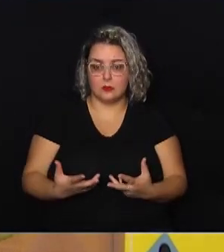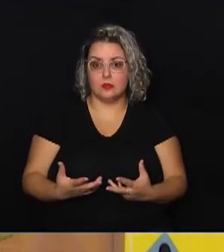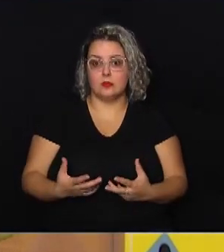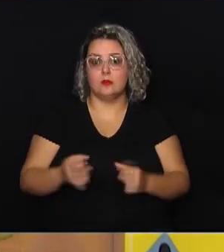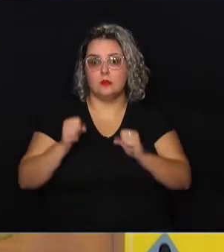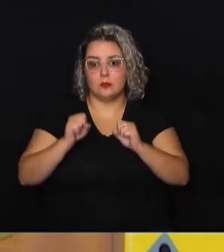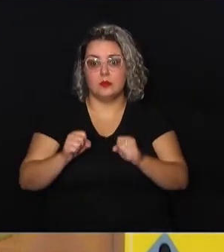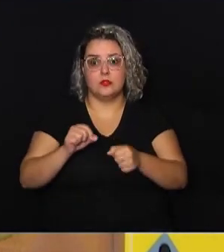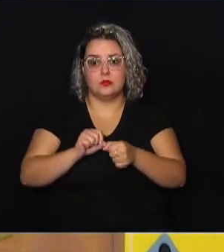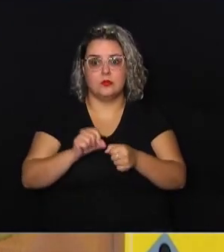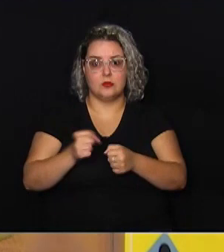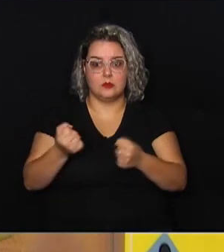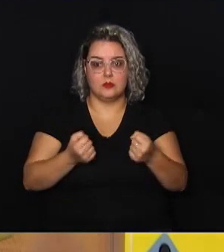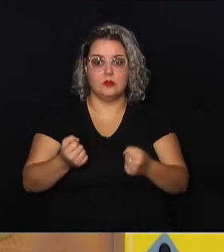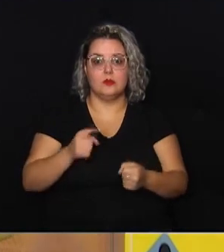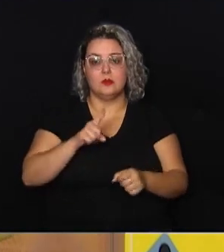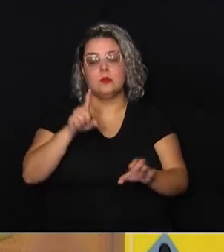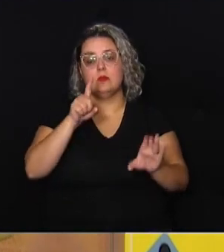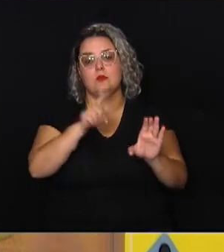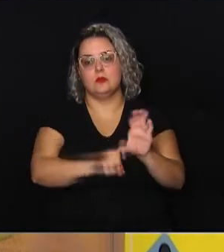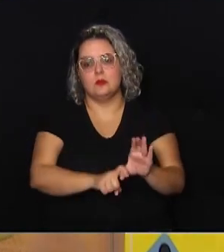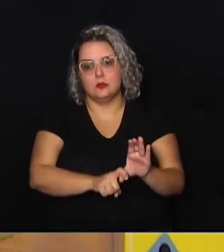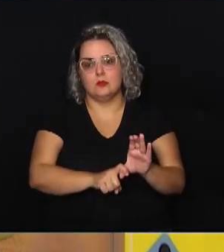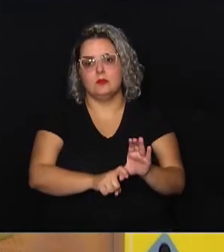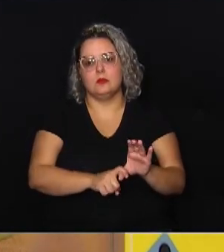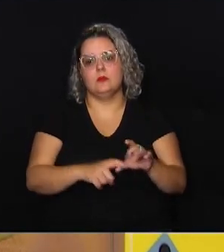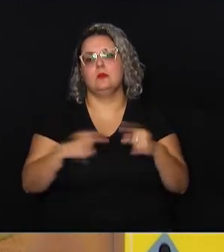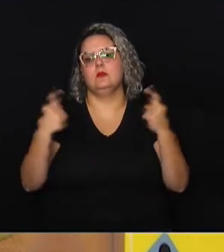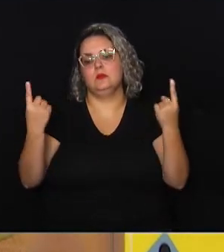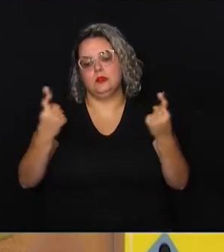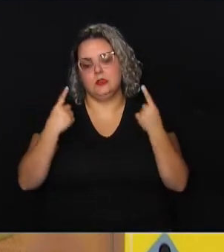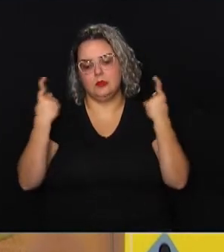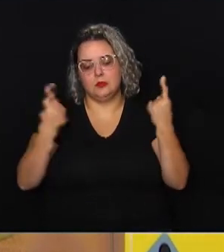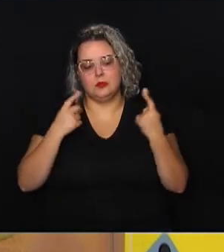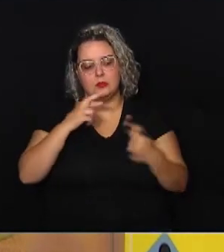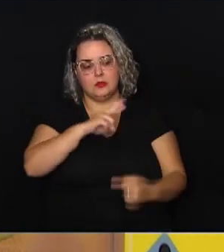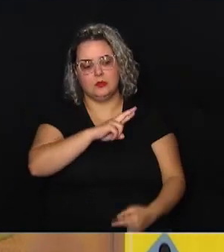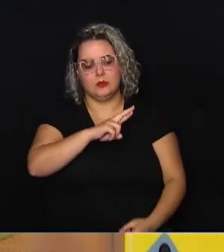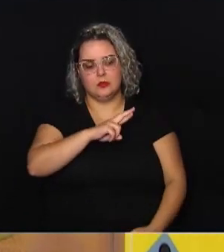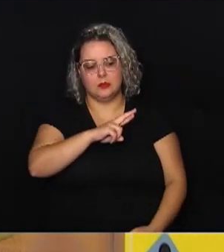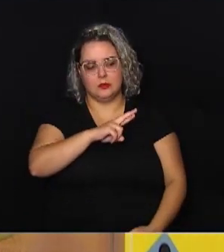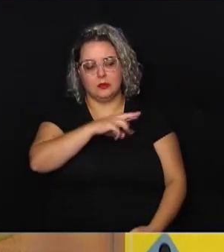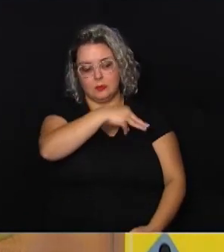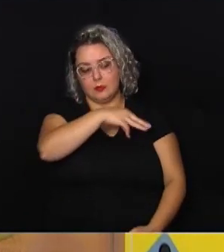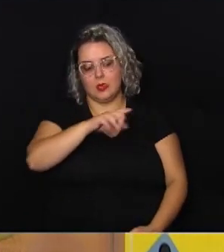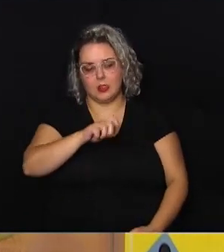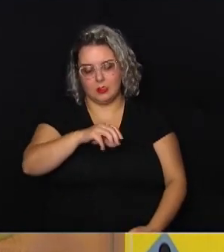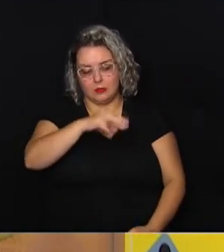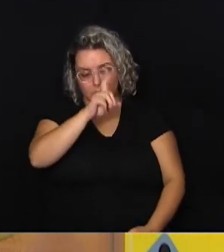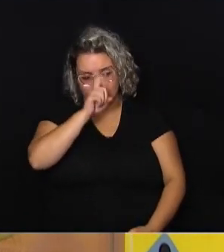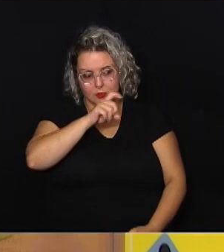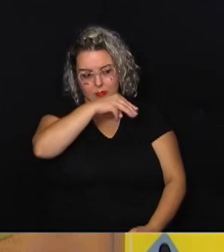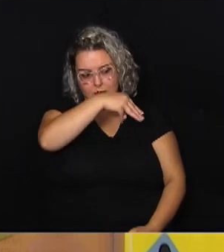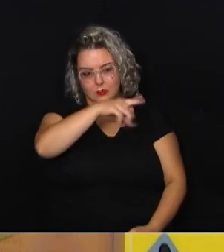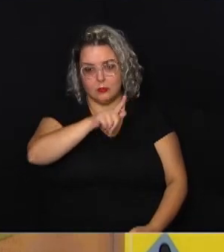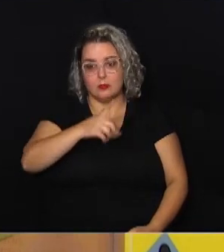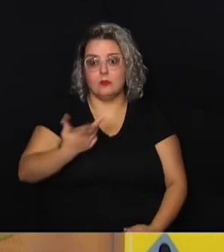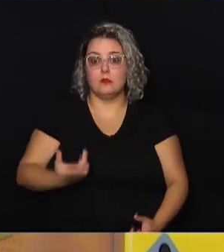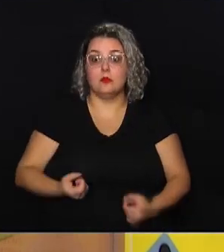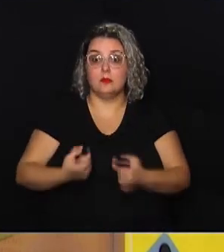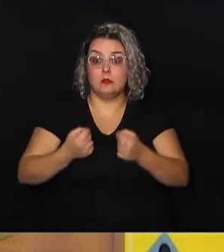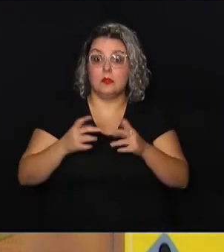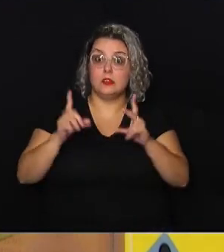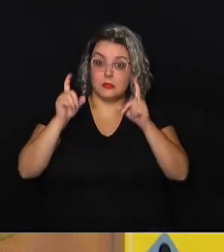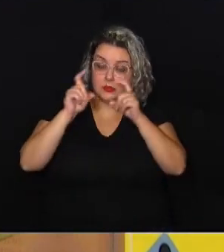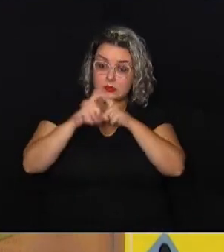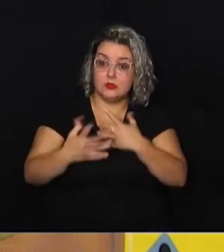esse transporte e não depender da condução da ambulância da rede Mário Gatti. Mas, na área da oncologia, é uma coisa meio assim, delicada.